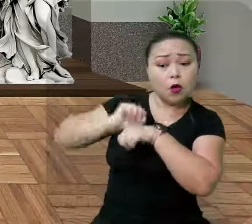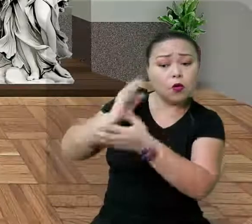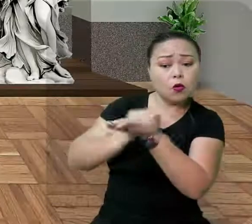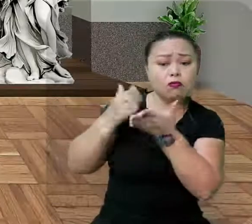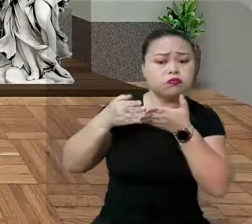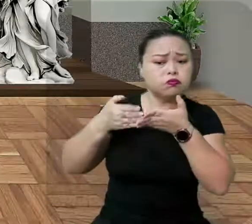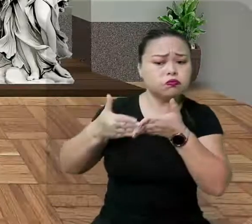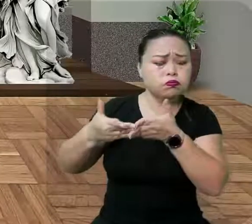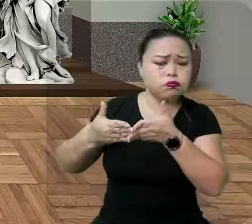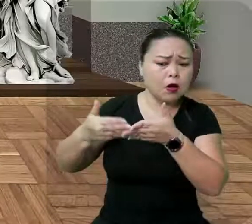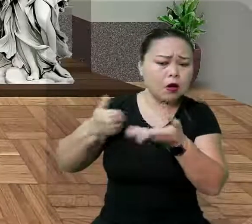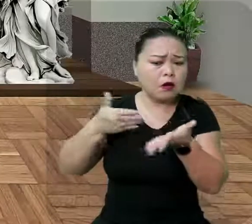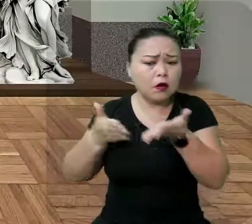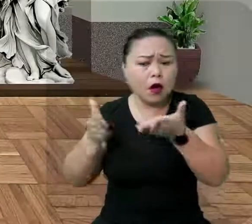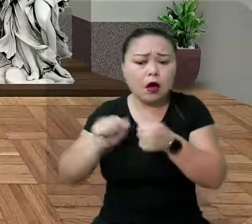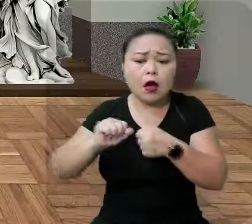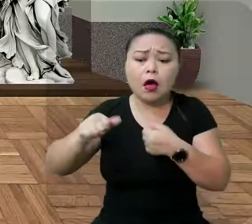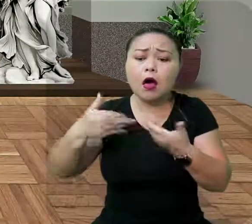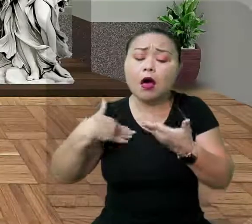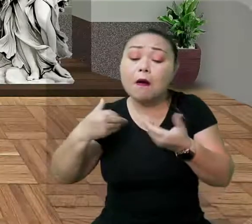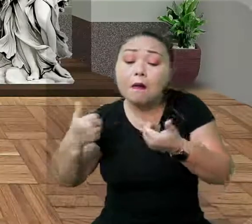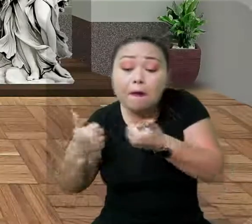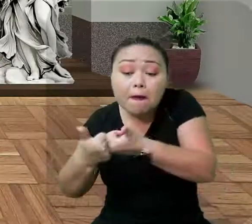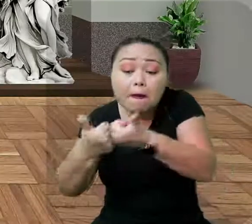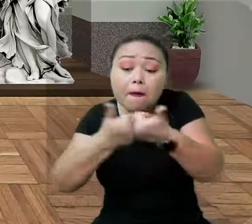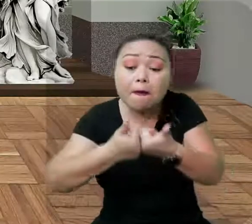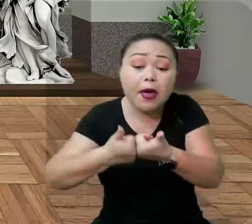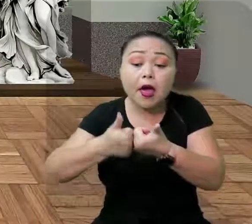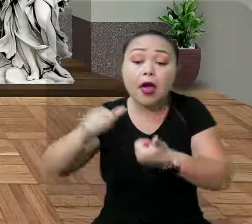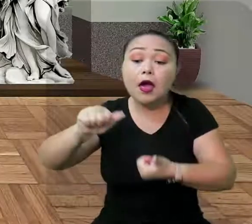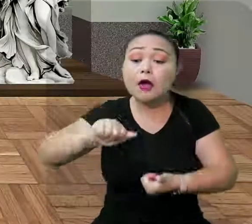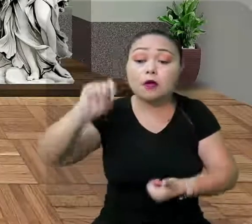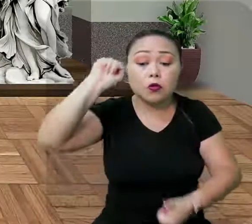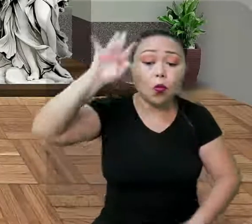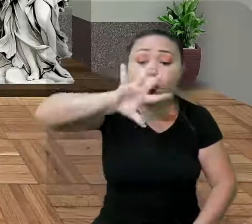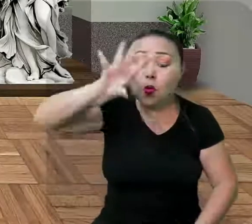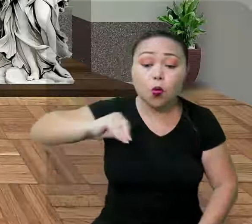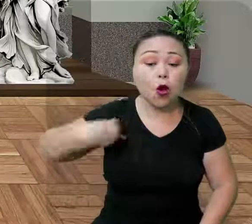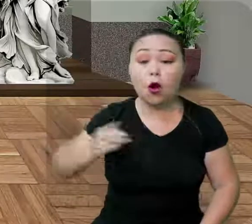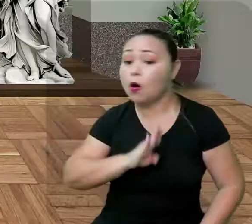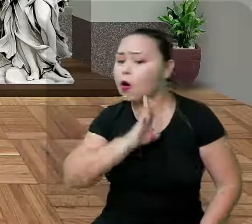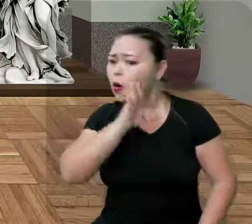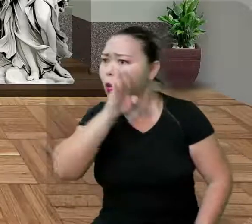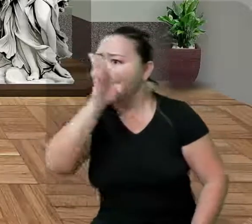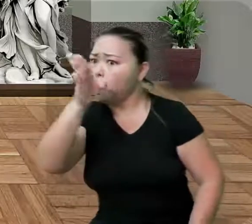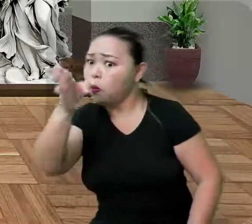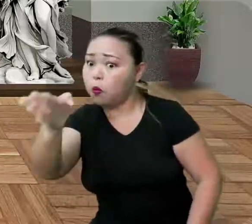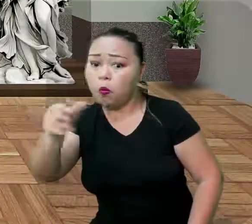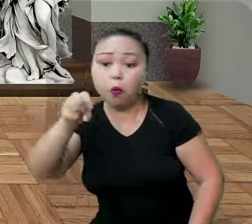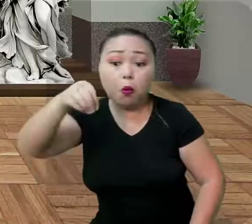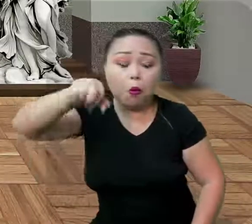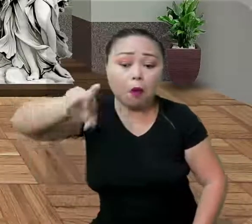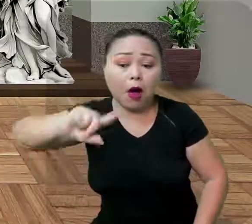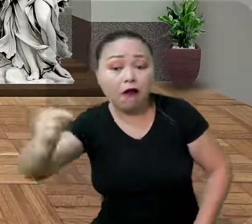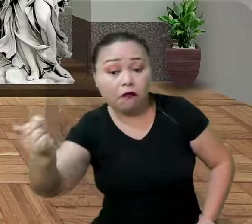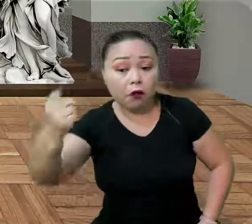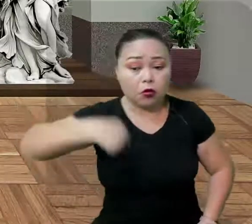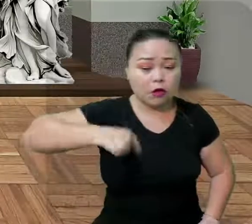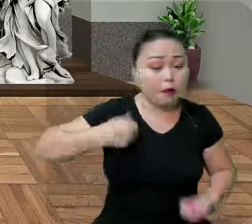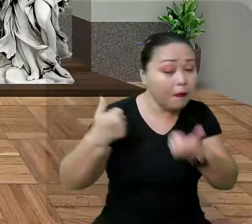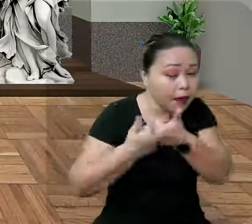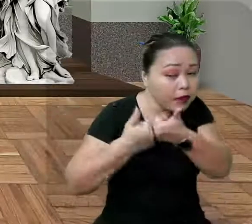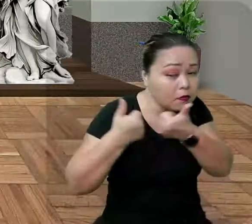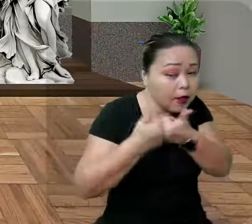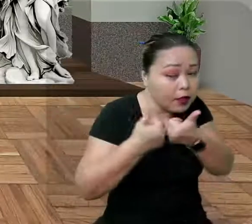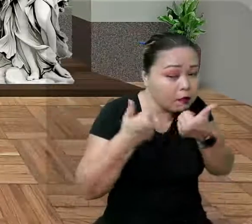navegação bem próximo do litoral africano eles dão Yamá dentro voltava não senhores era sempre